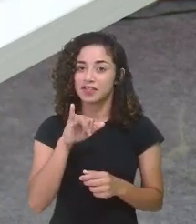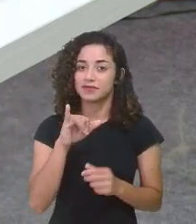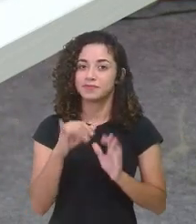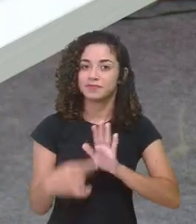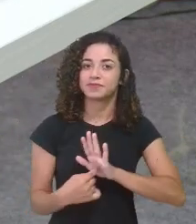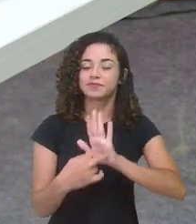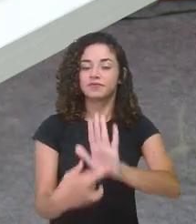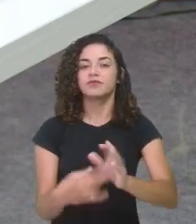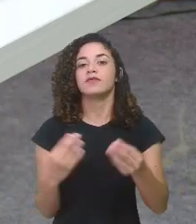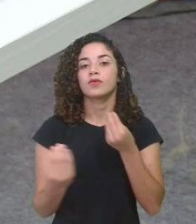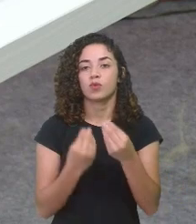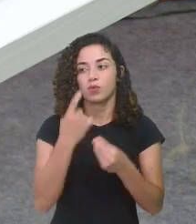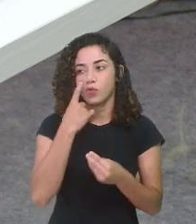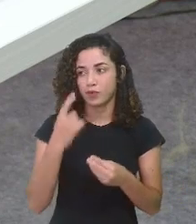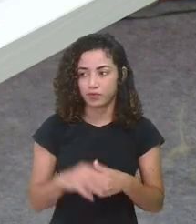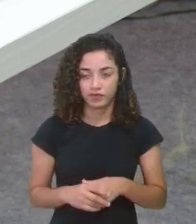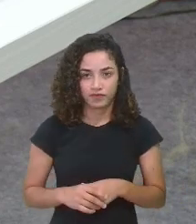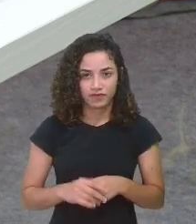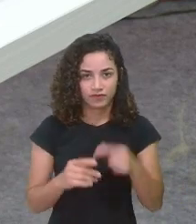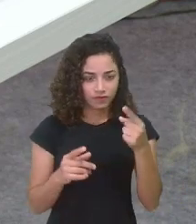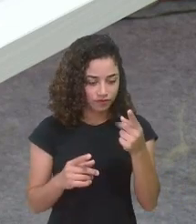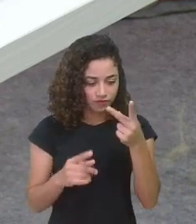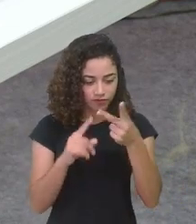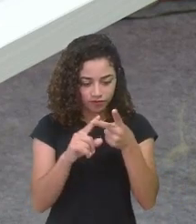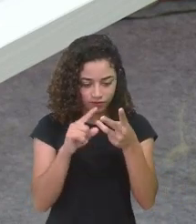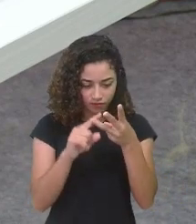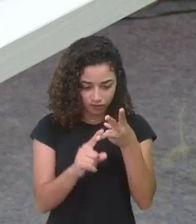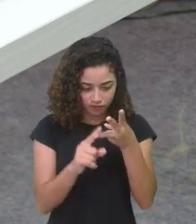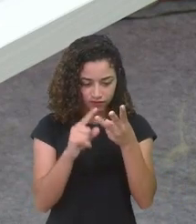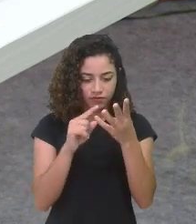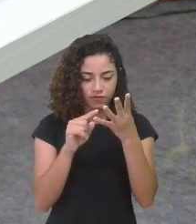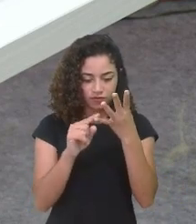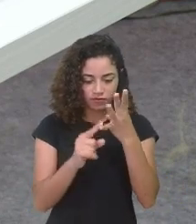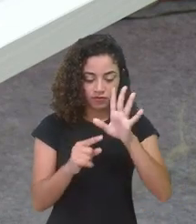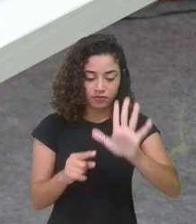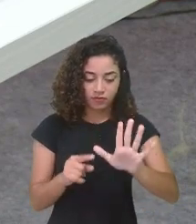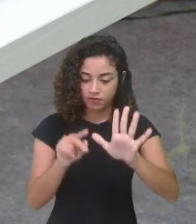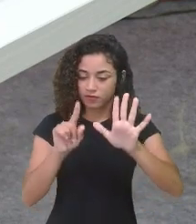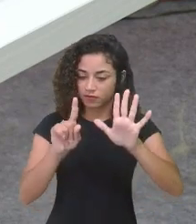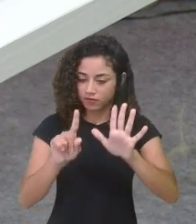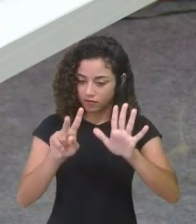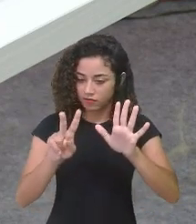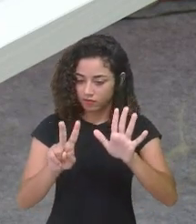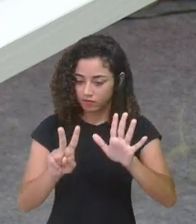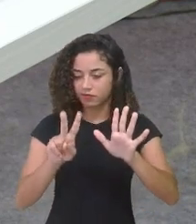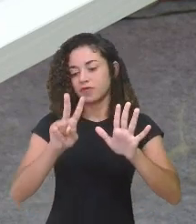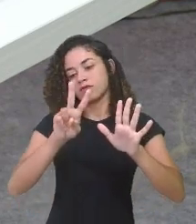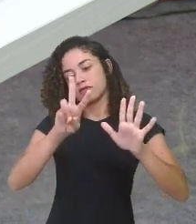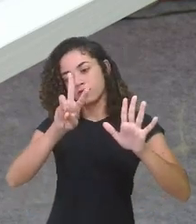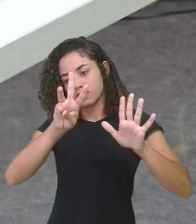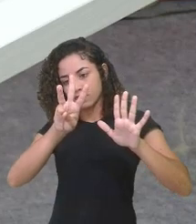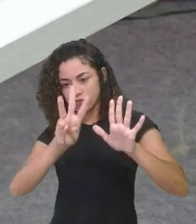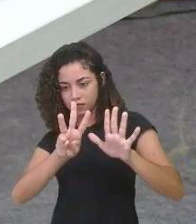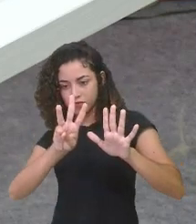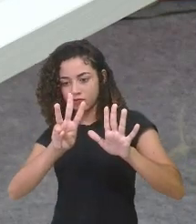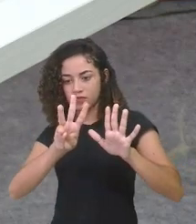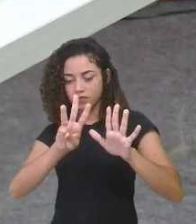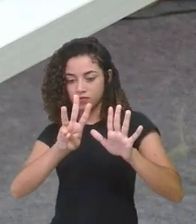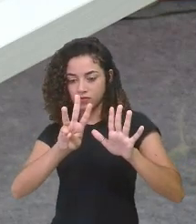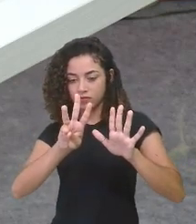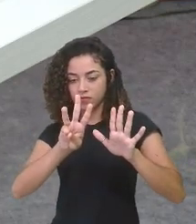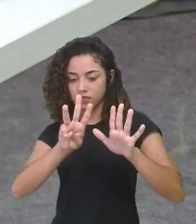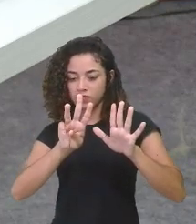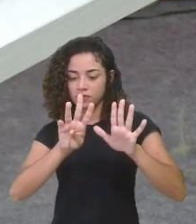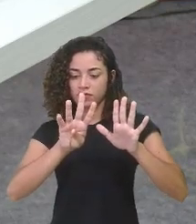1, 2, 3, 4, 5, 6, 7,